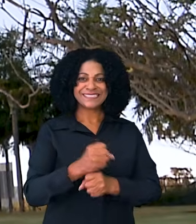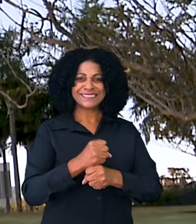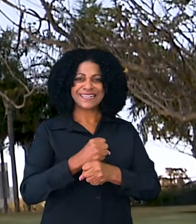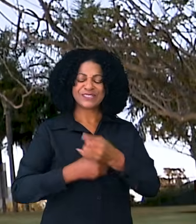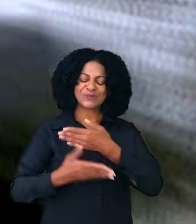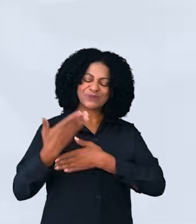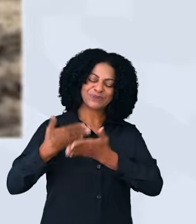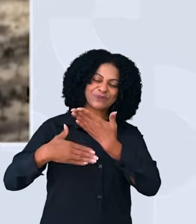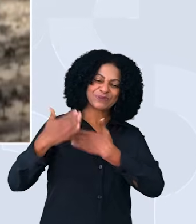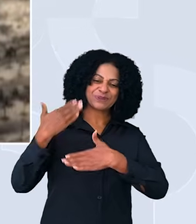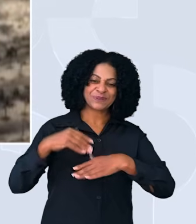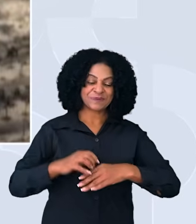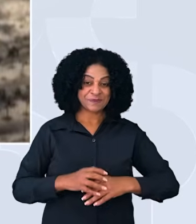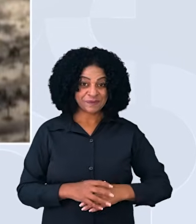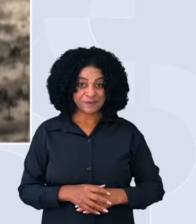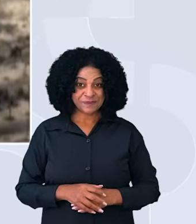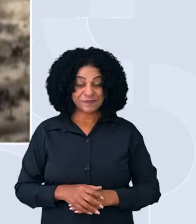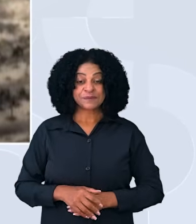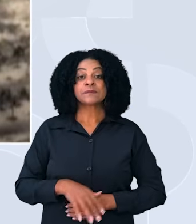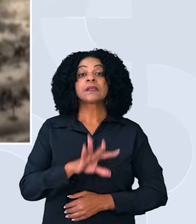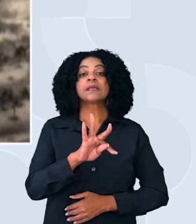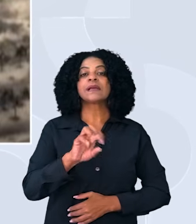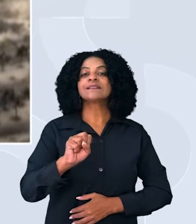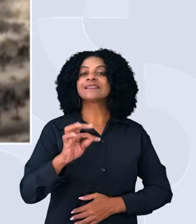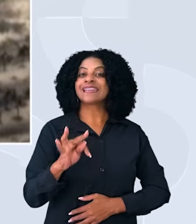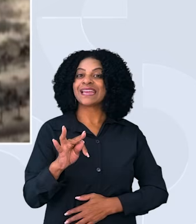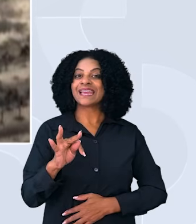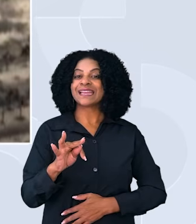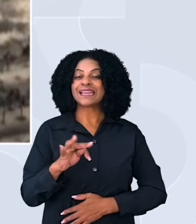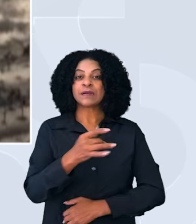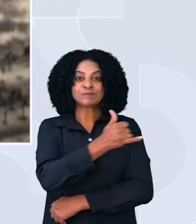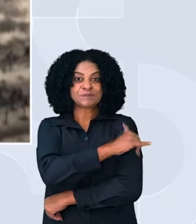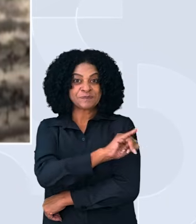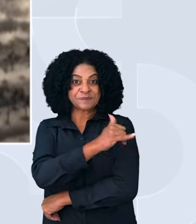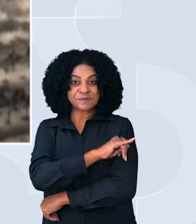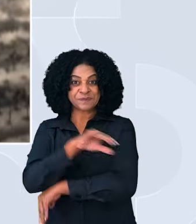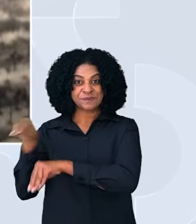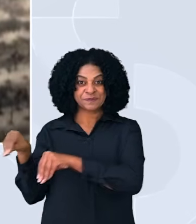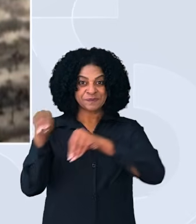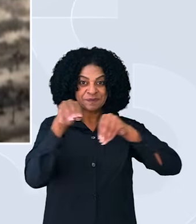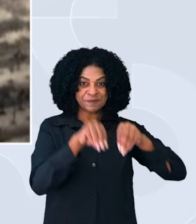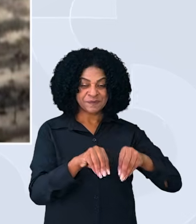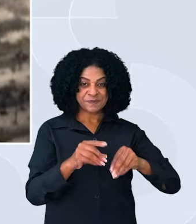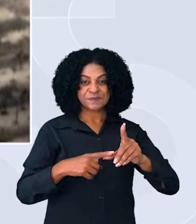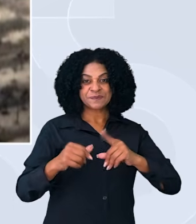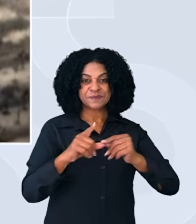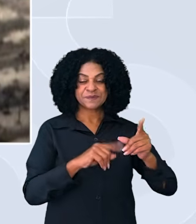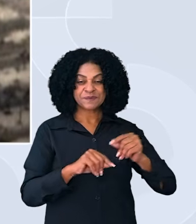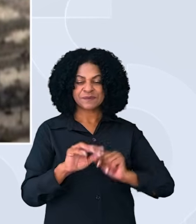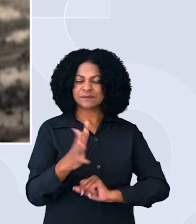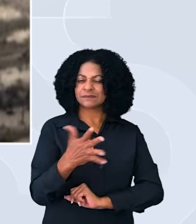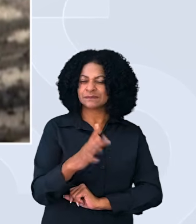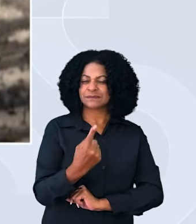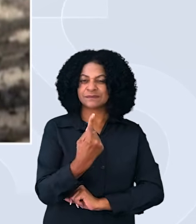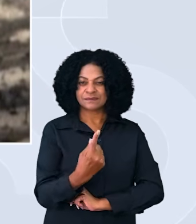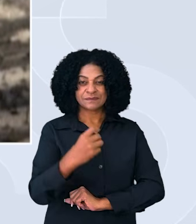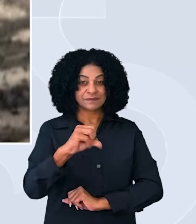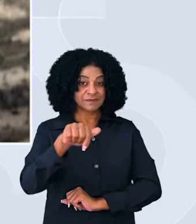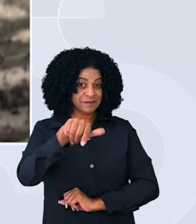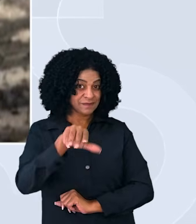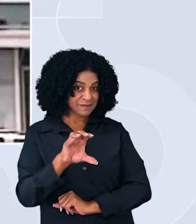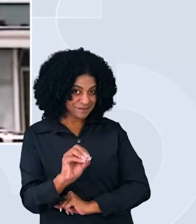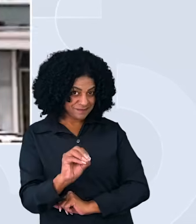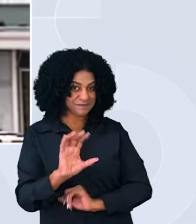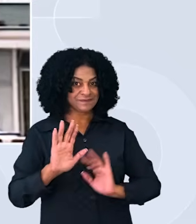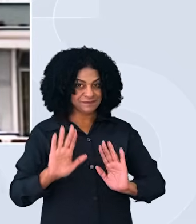história. A transferência do TST do Rio de Janeiro para Brasília aconteceu na década de